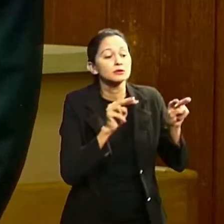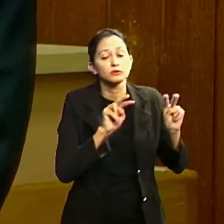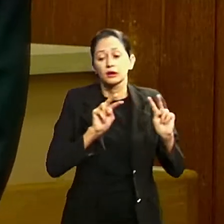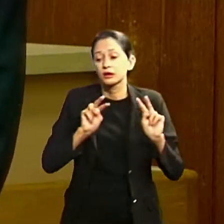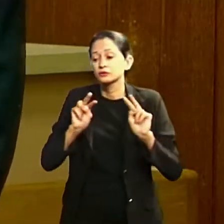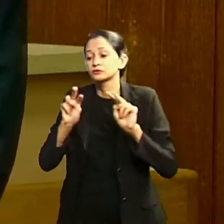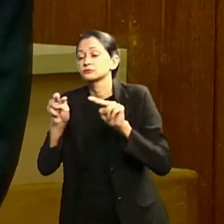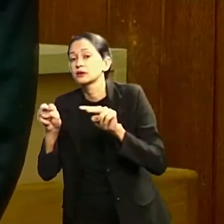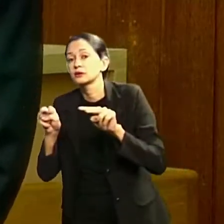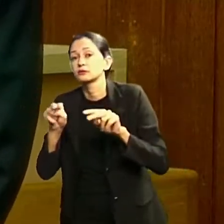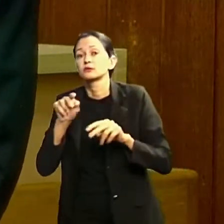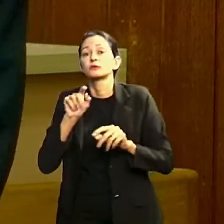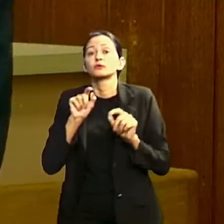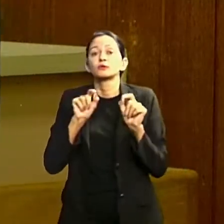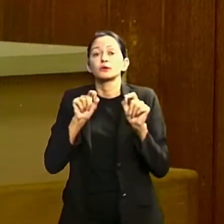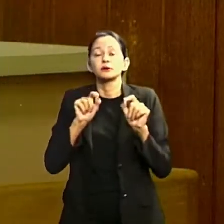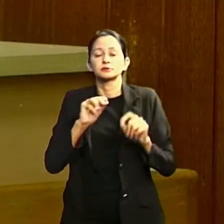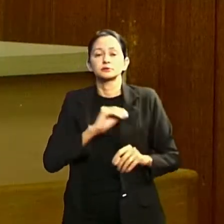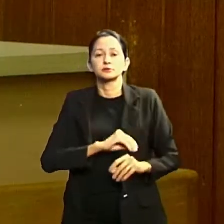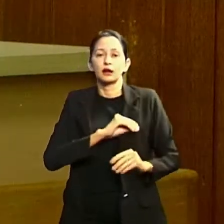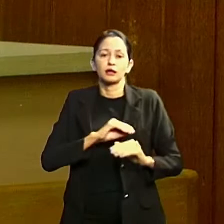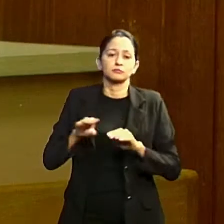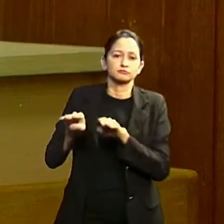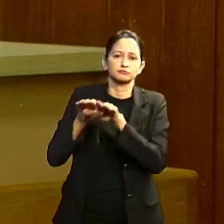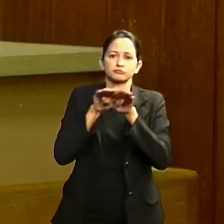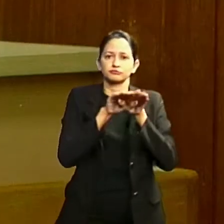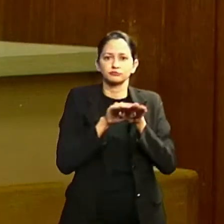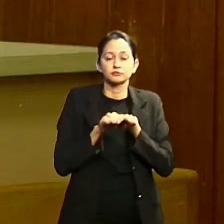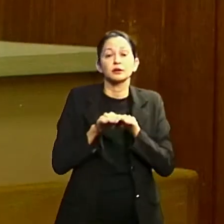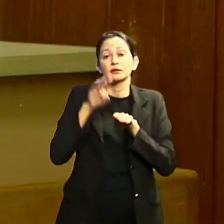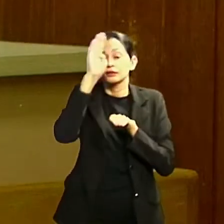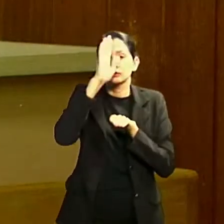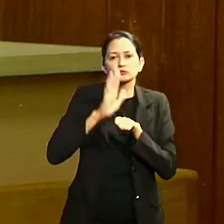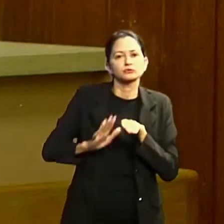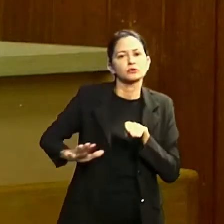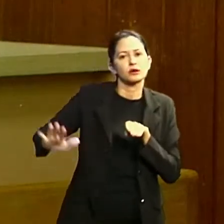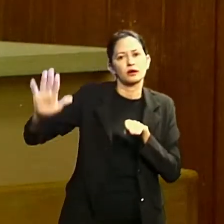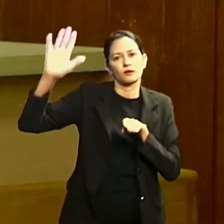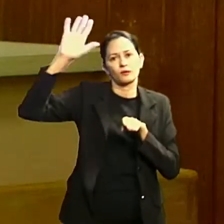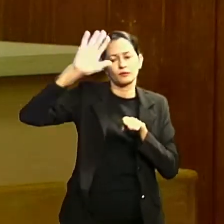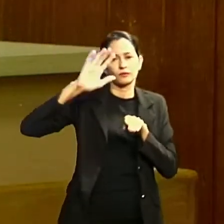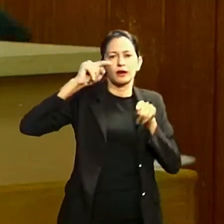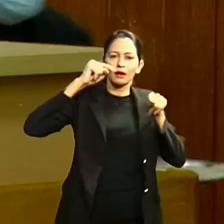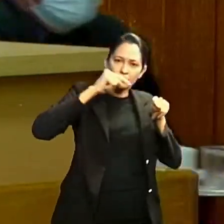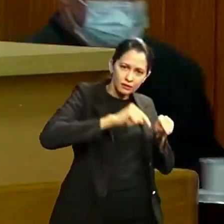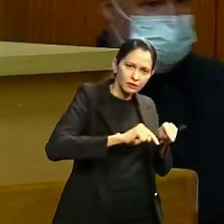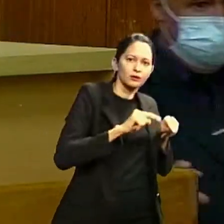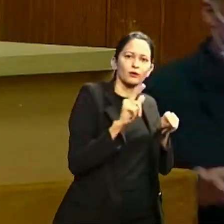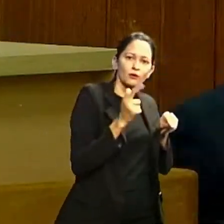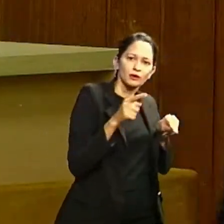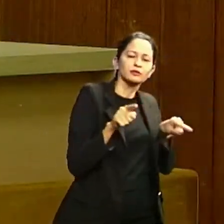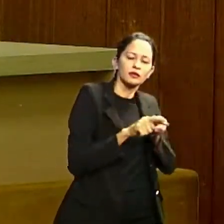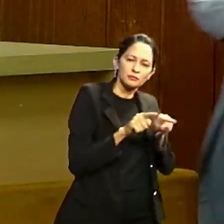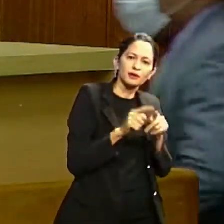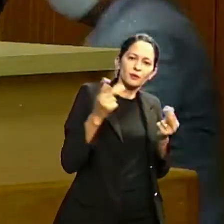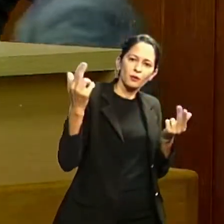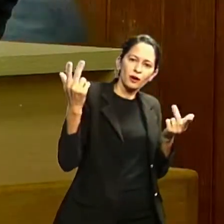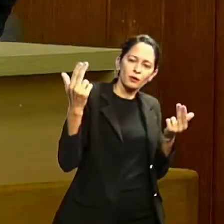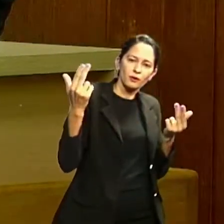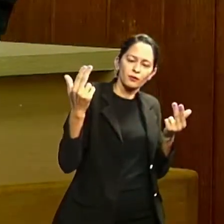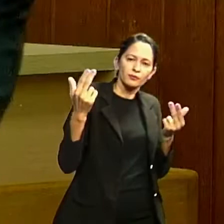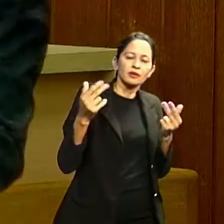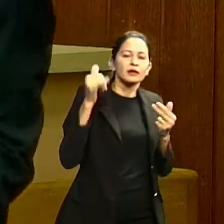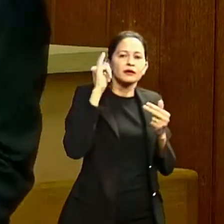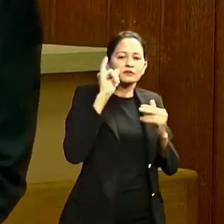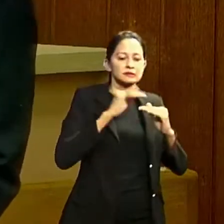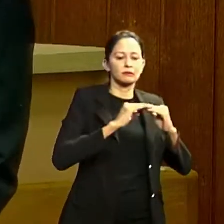é botar o piso salarial nacional na tabela do plano de carreira, cargo e salário, e que assim não fazendo o